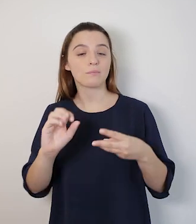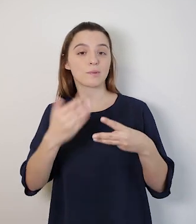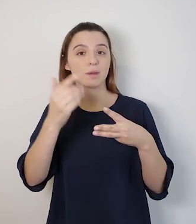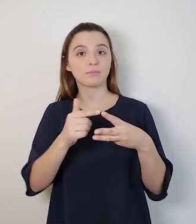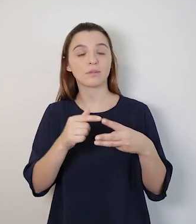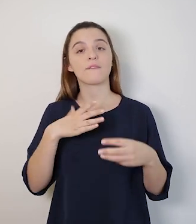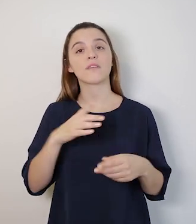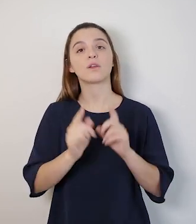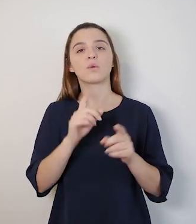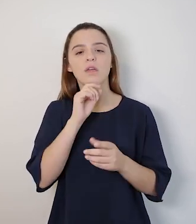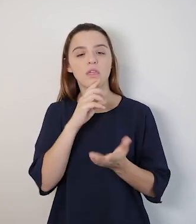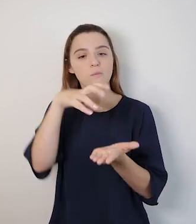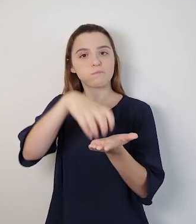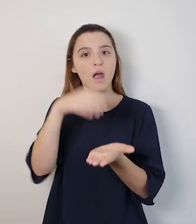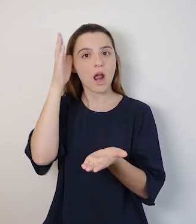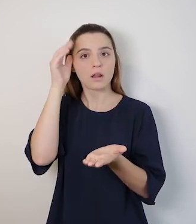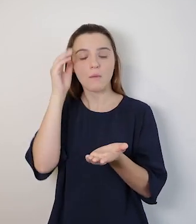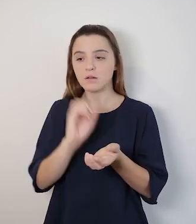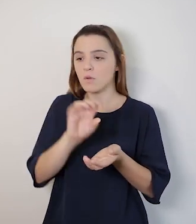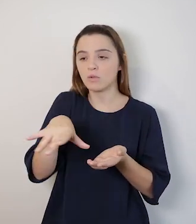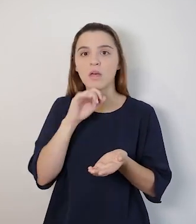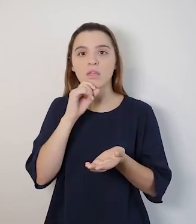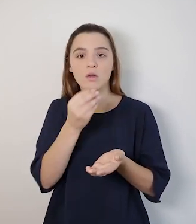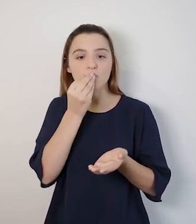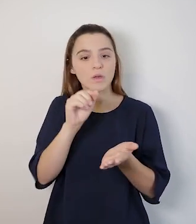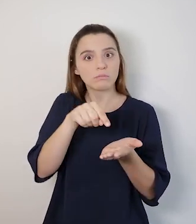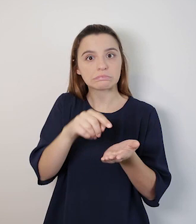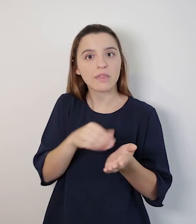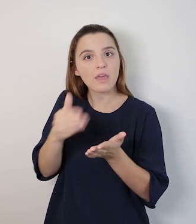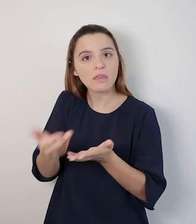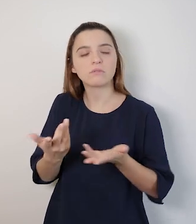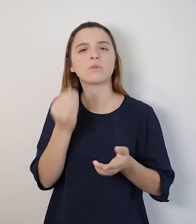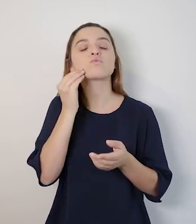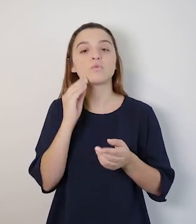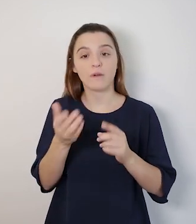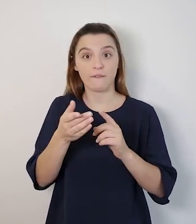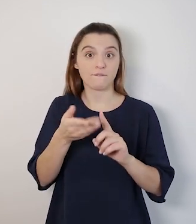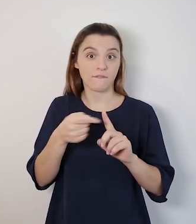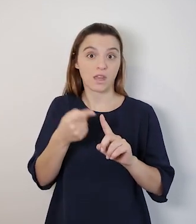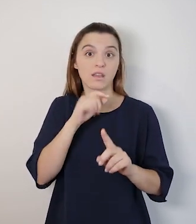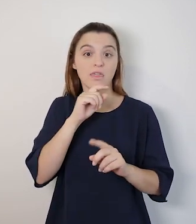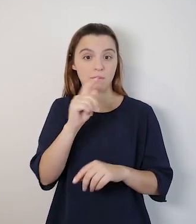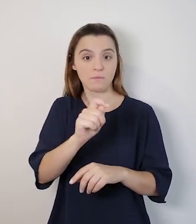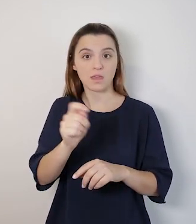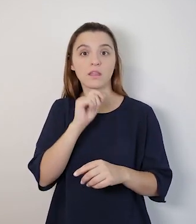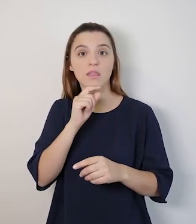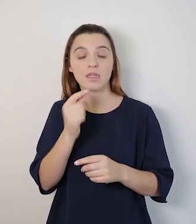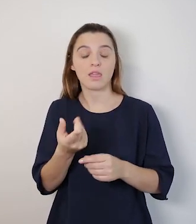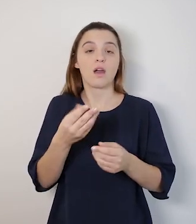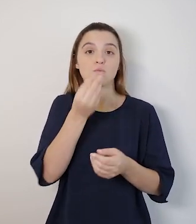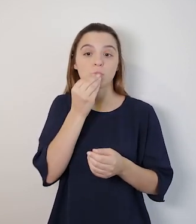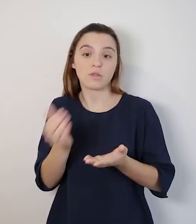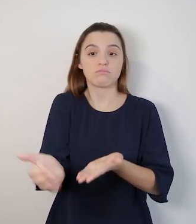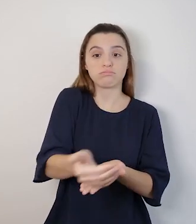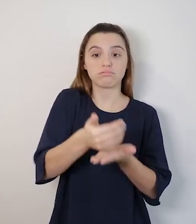medida pretende formar postes da alimentação para animais abandonados para isso porque a informar feiras solidárias mensagem é assim na relevância